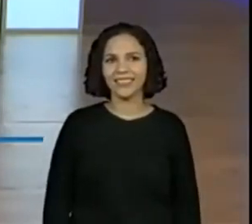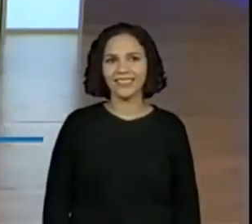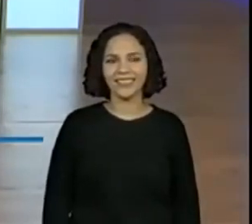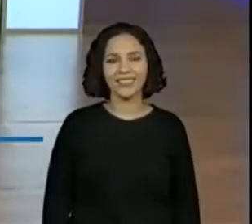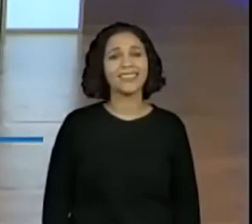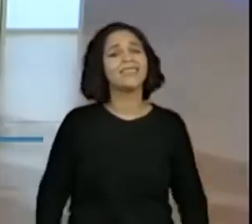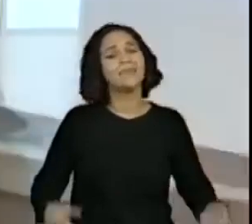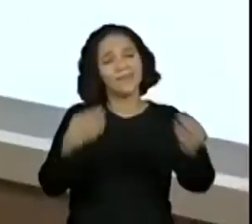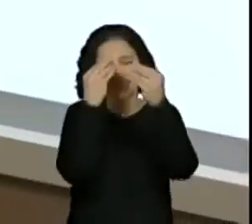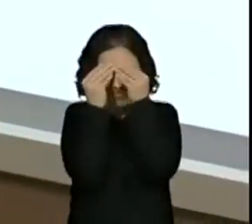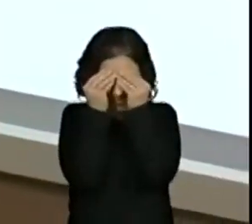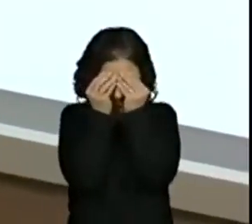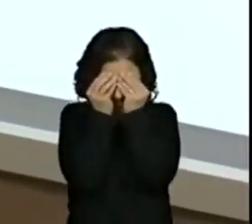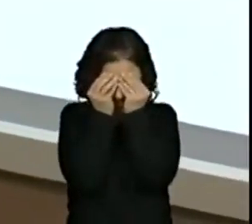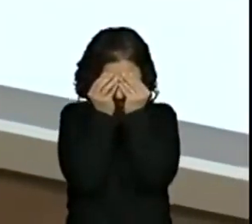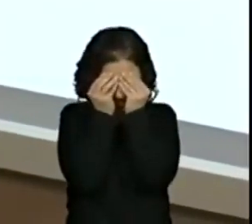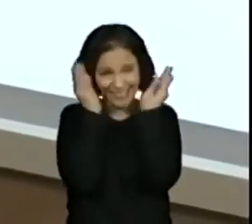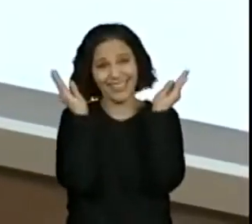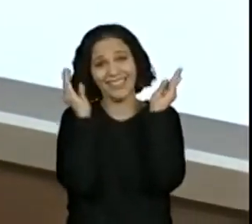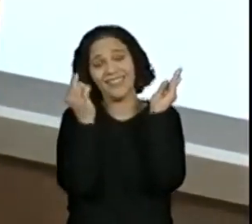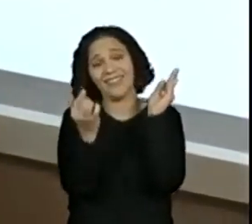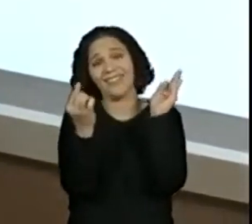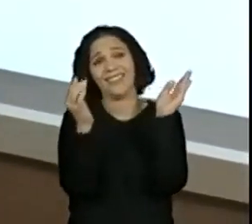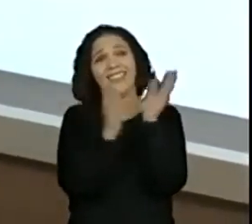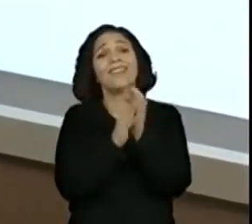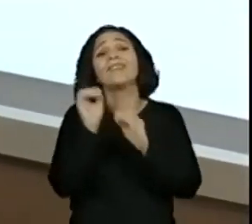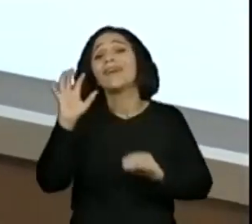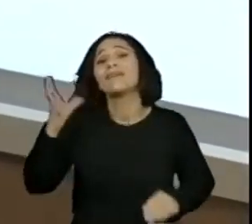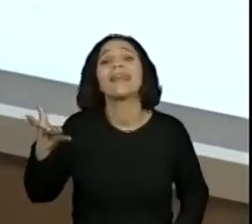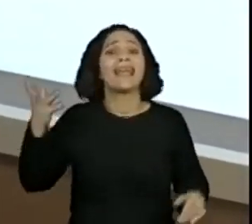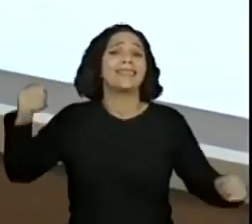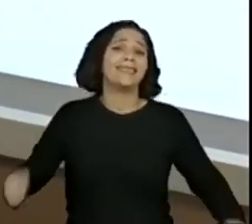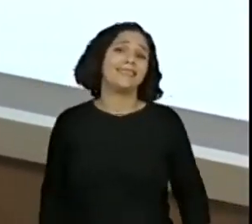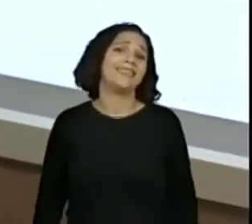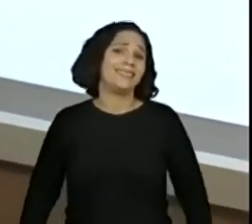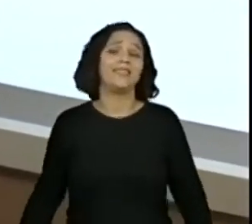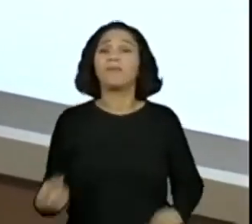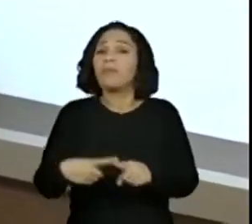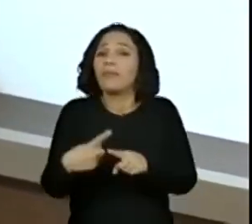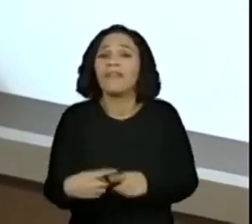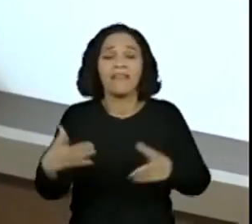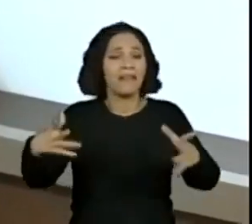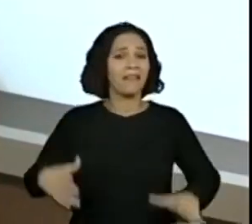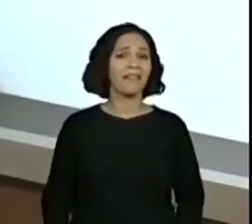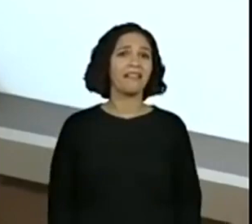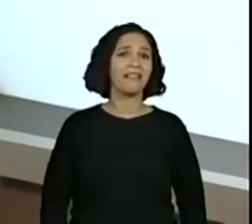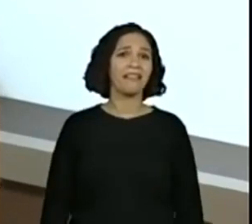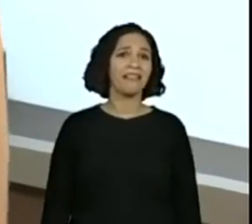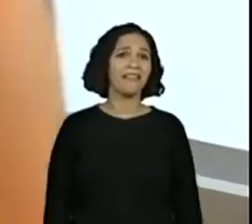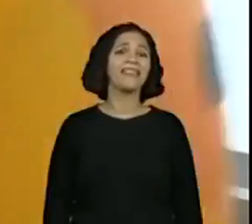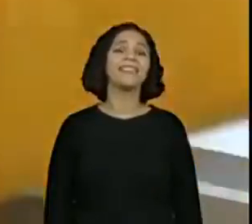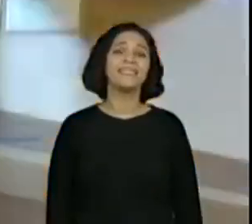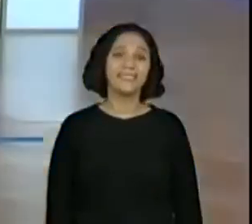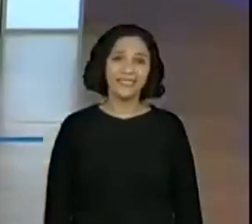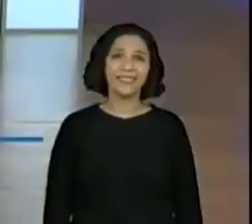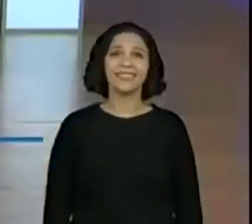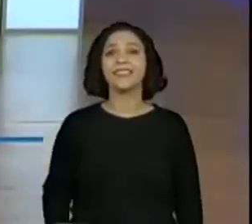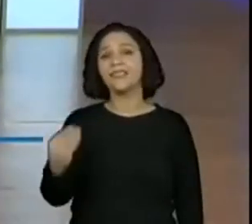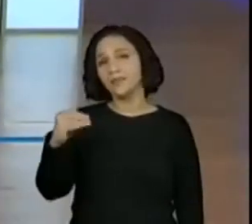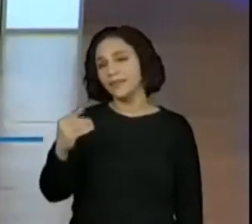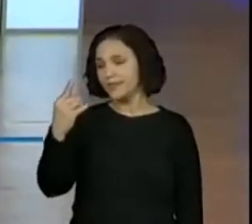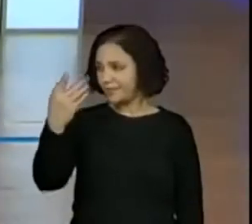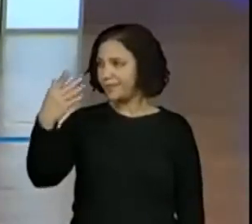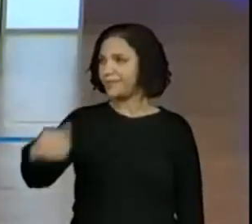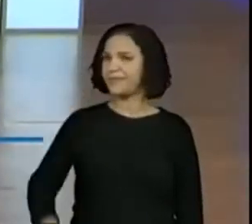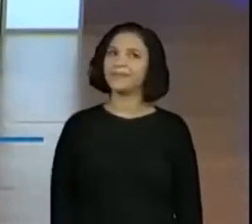Deus e é isso aí é isso aí Vitória marcar